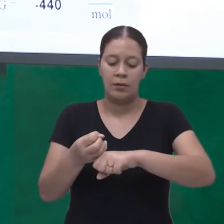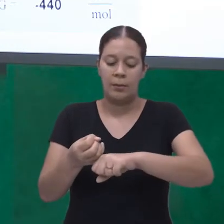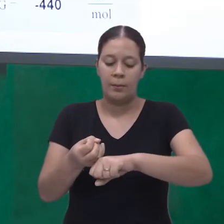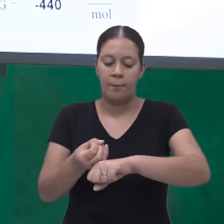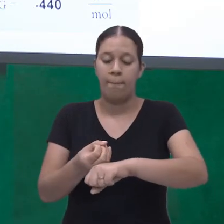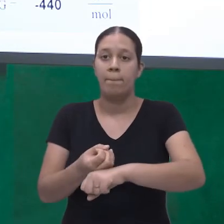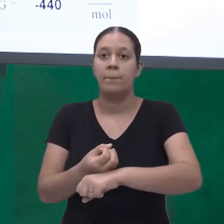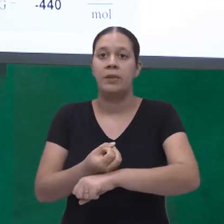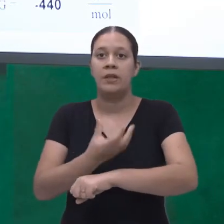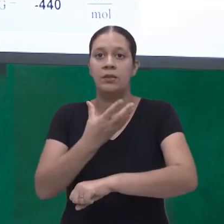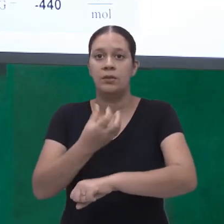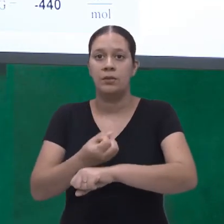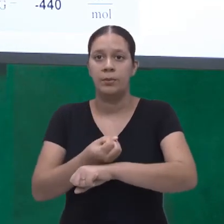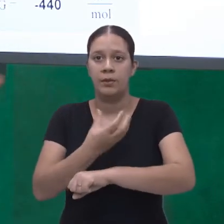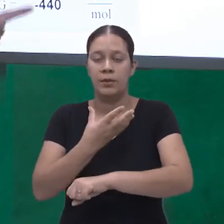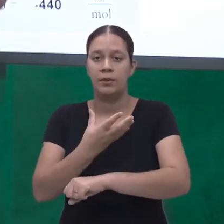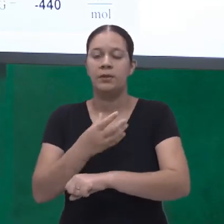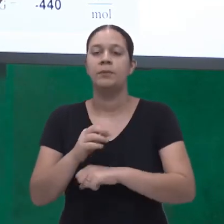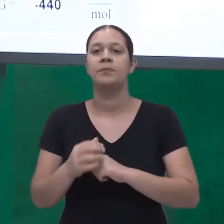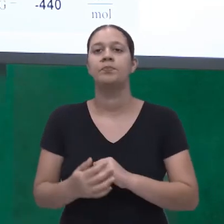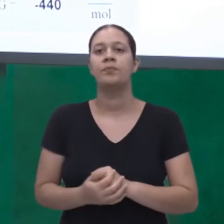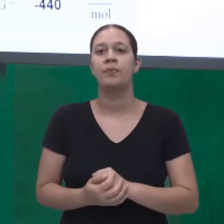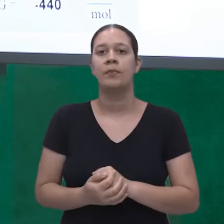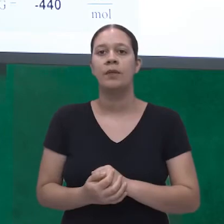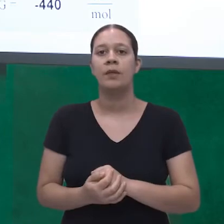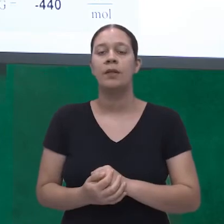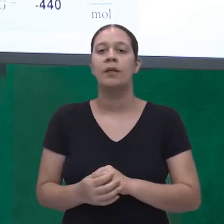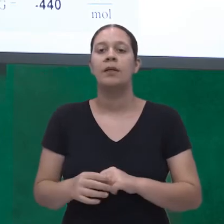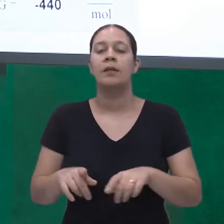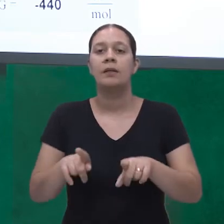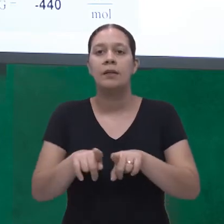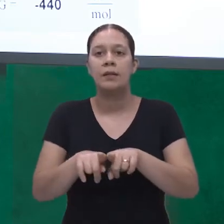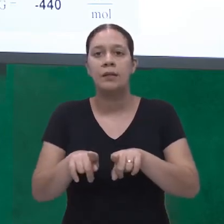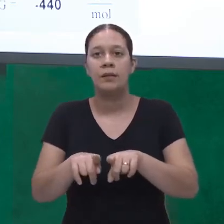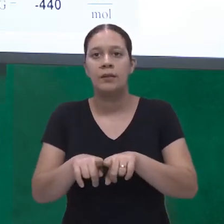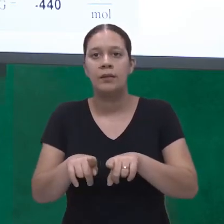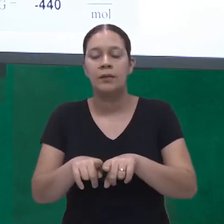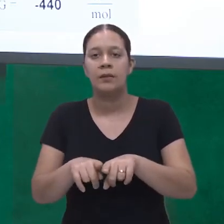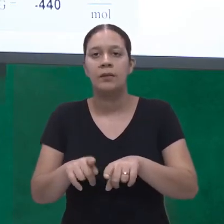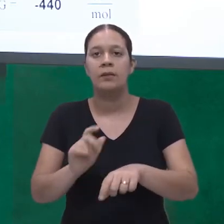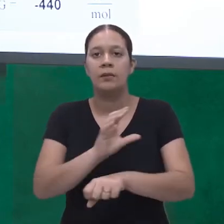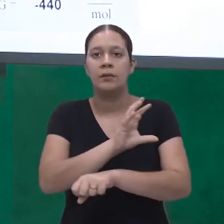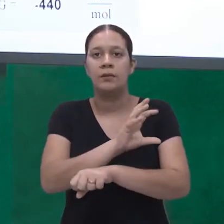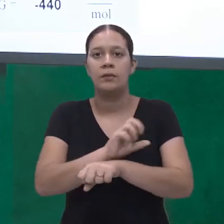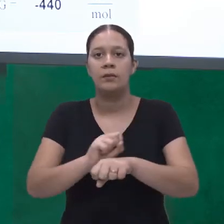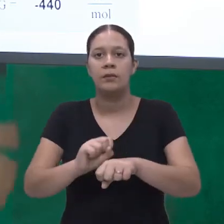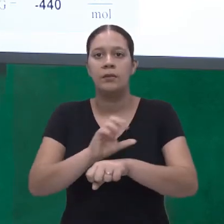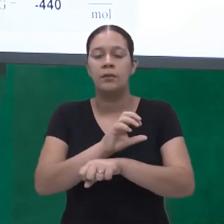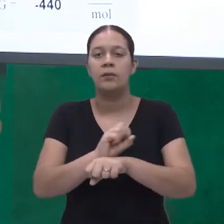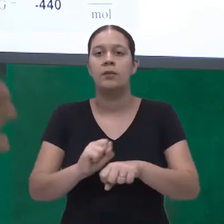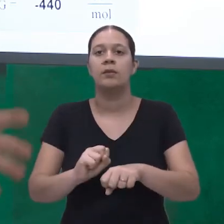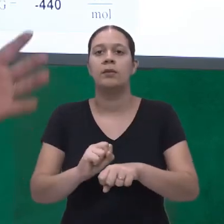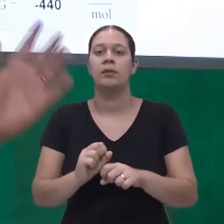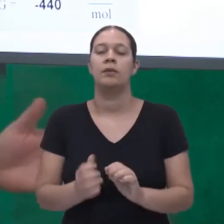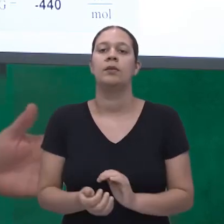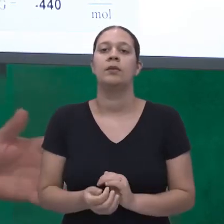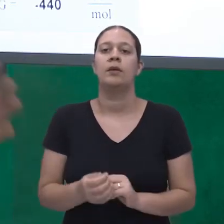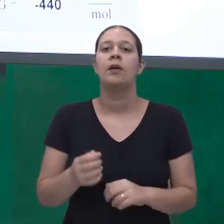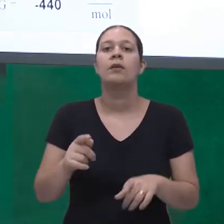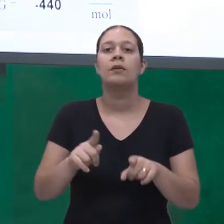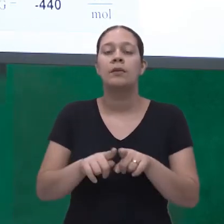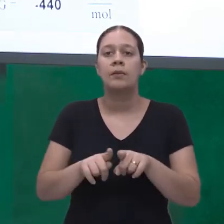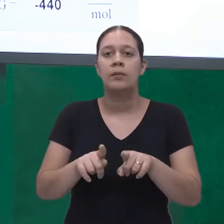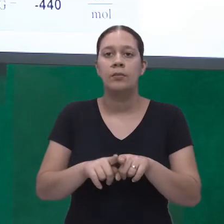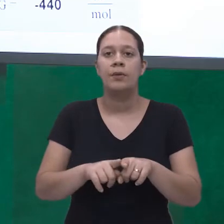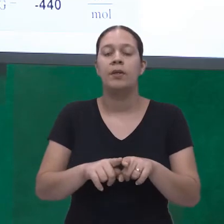com aumento de entropia a qualquer temperatura vai dar resultado negativo para Gibbs,